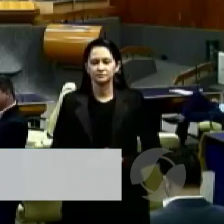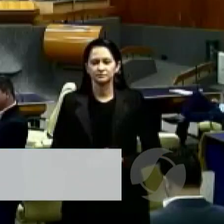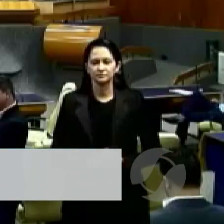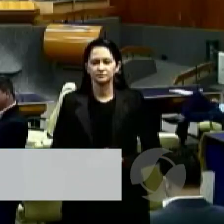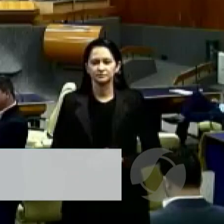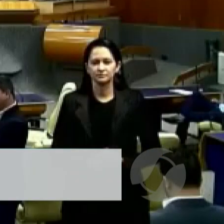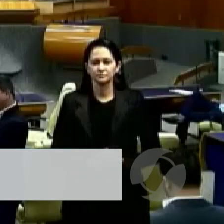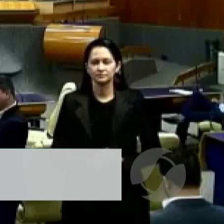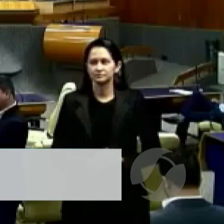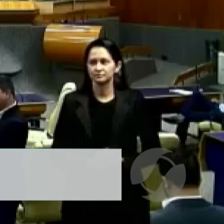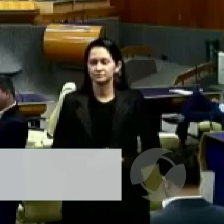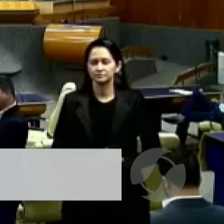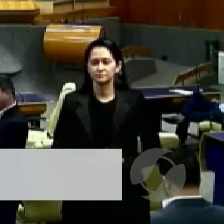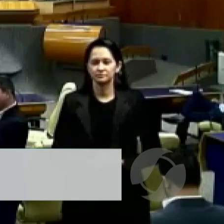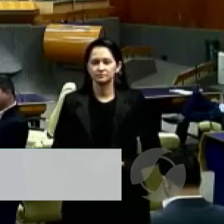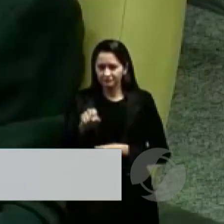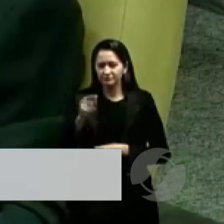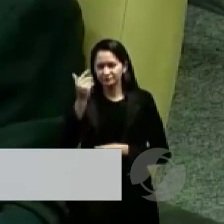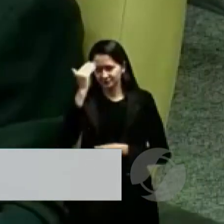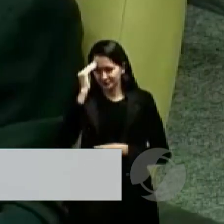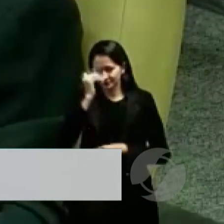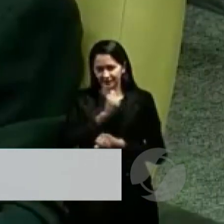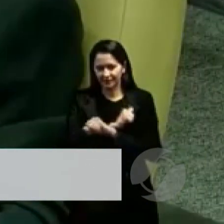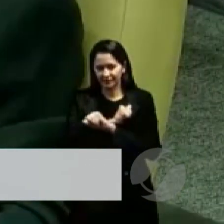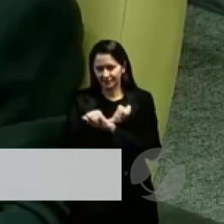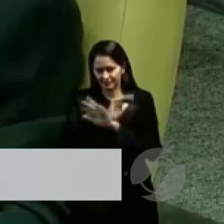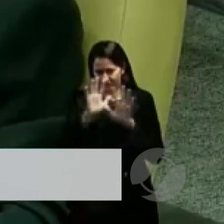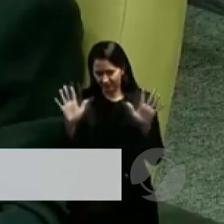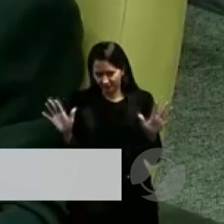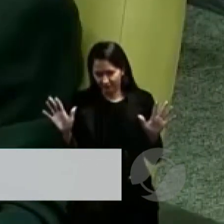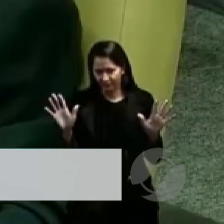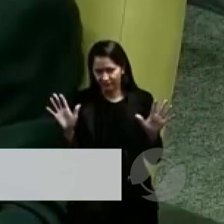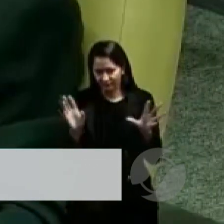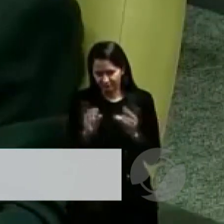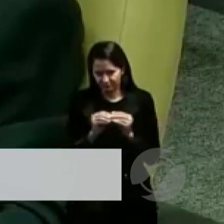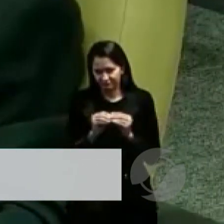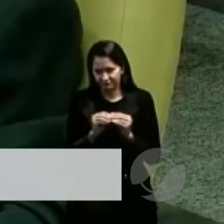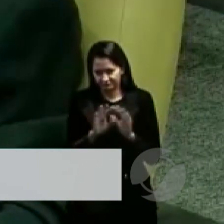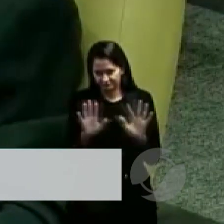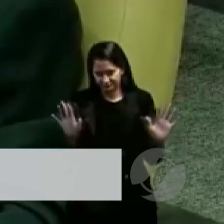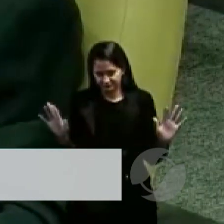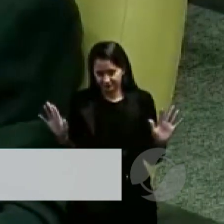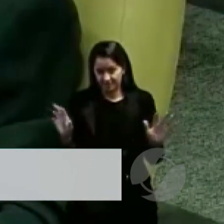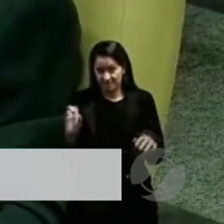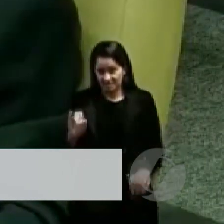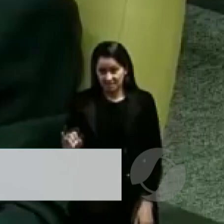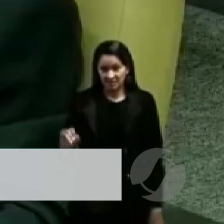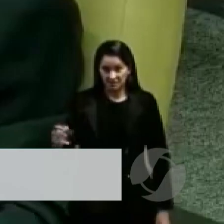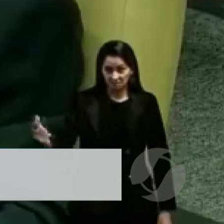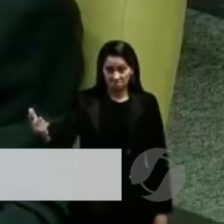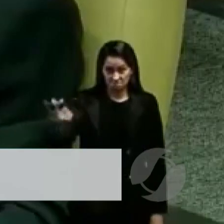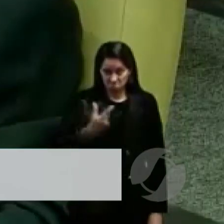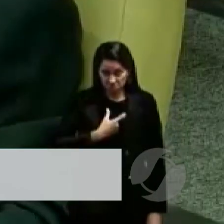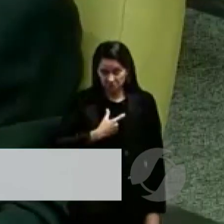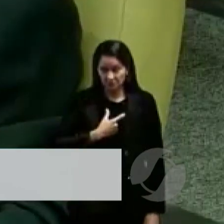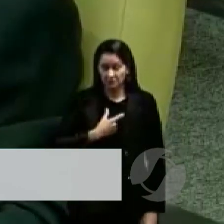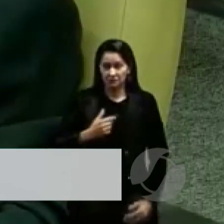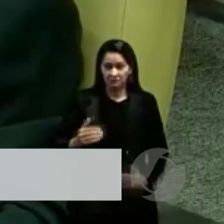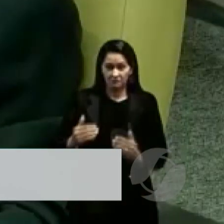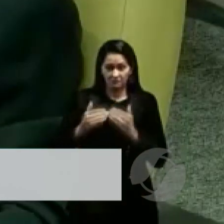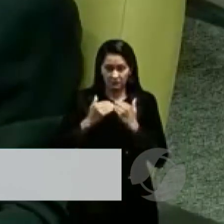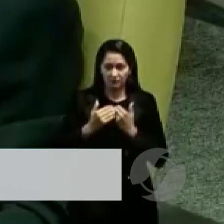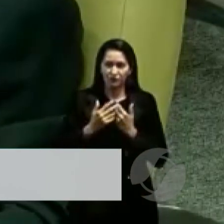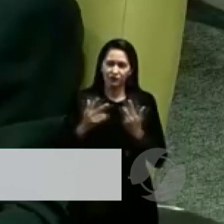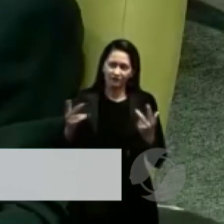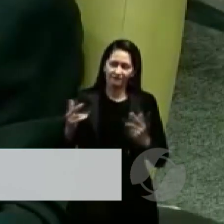possível ver quando o vereador faz inúmeras declarações, até mesmo homofóbicas. Vem pra cima de mim, que vai voltar do